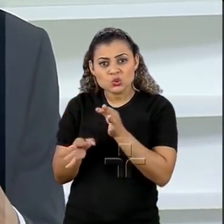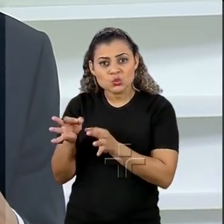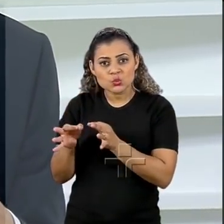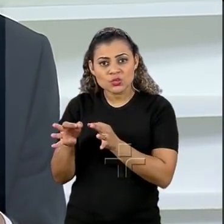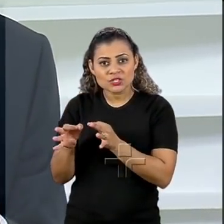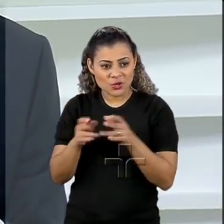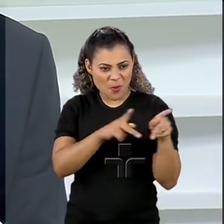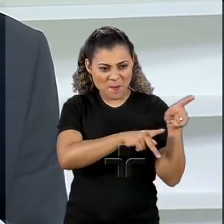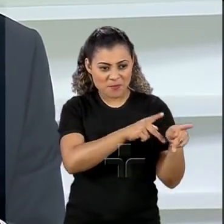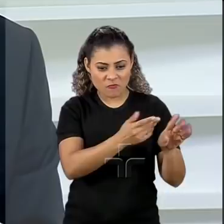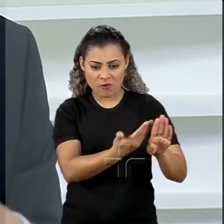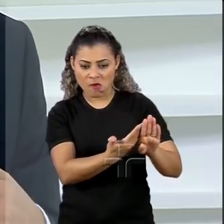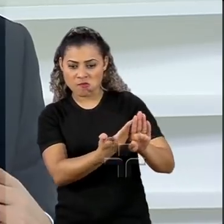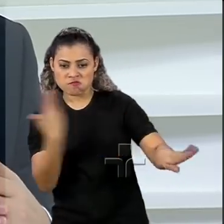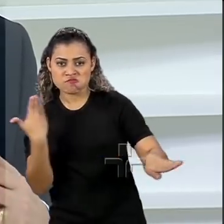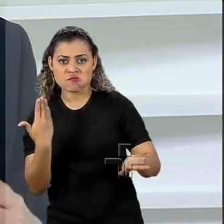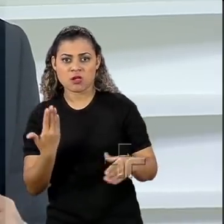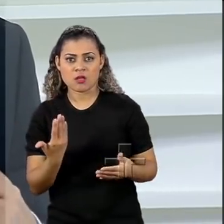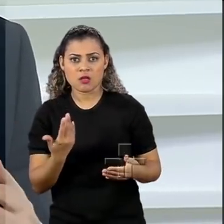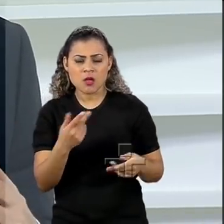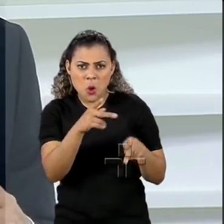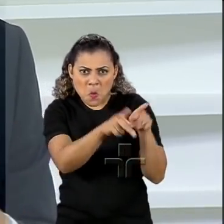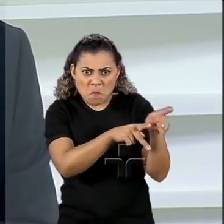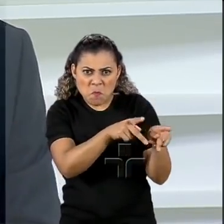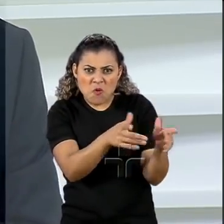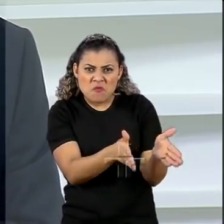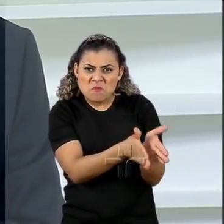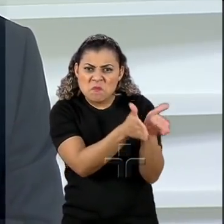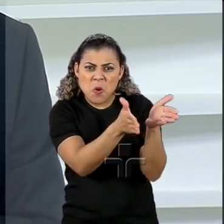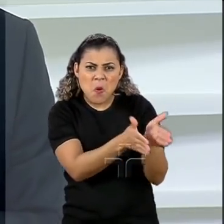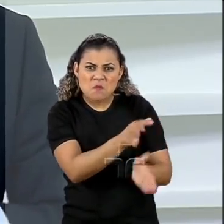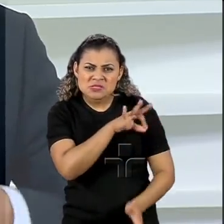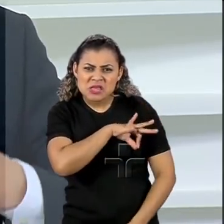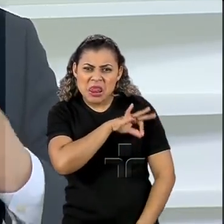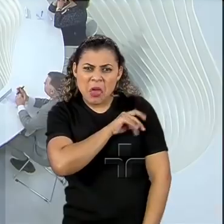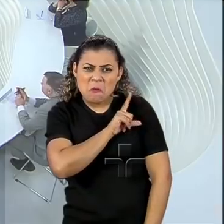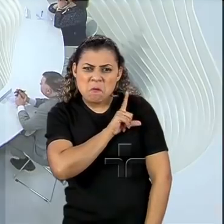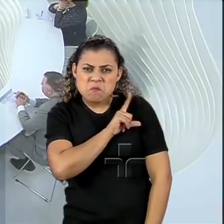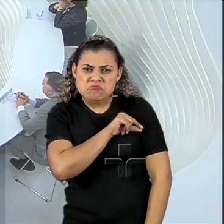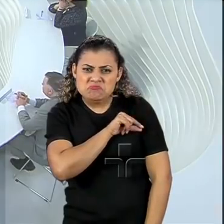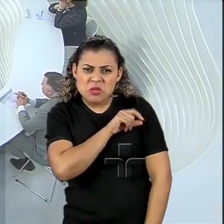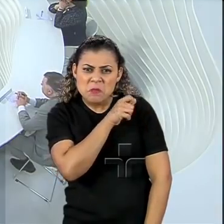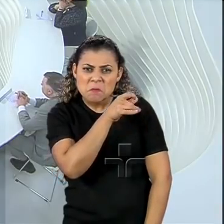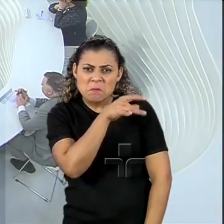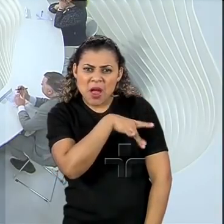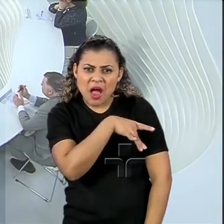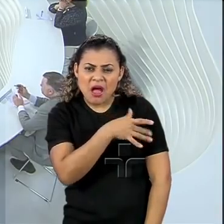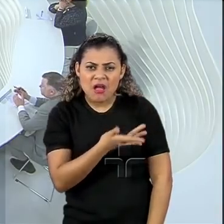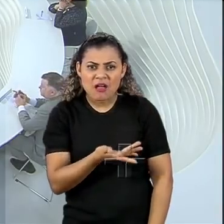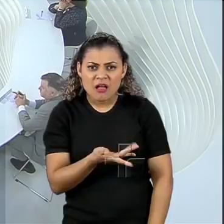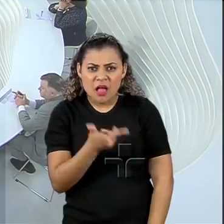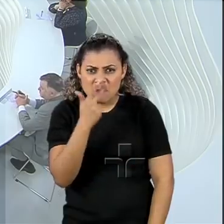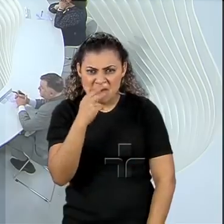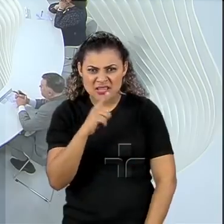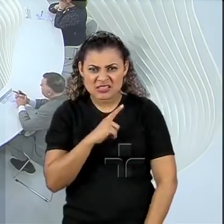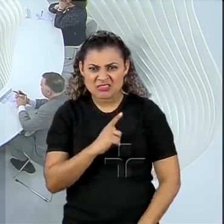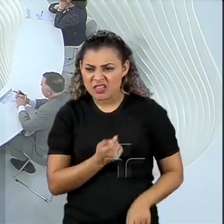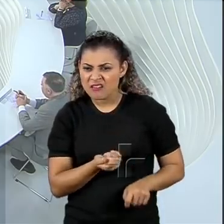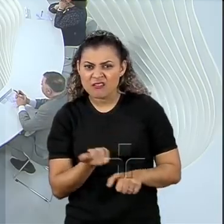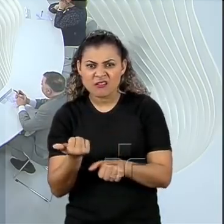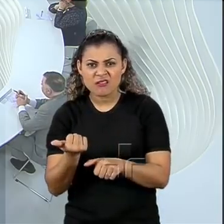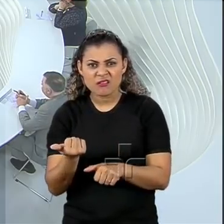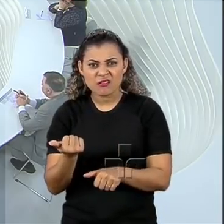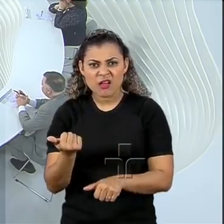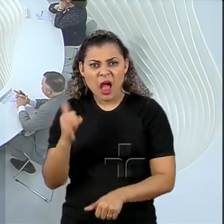população é pobre, a população tem o seu salário minguado e vê, enfim, a votação de vantagens,